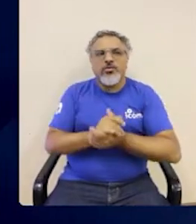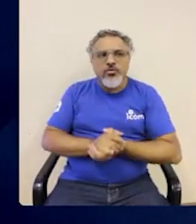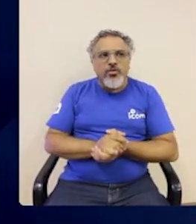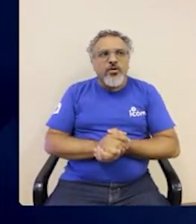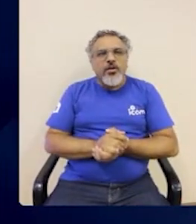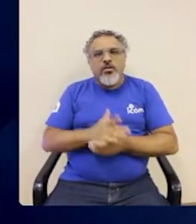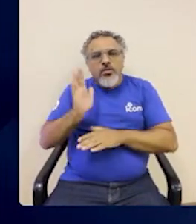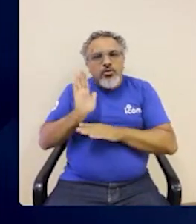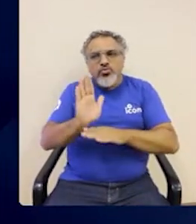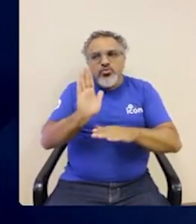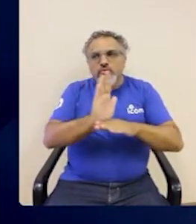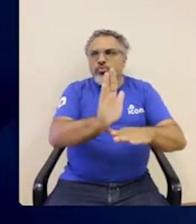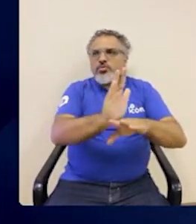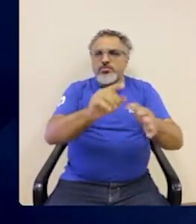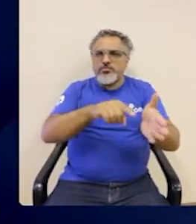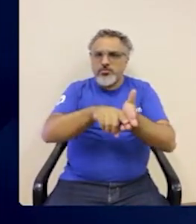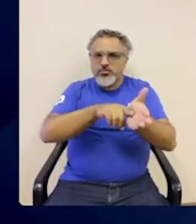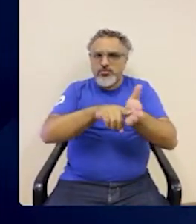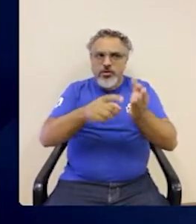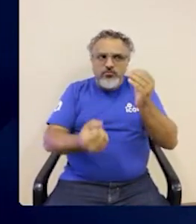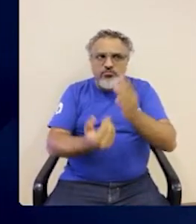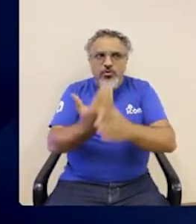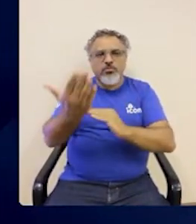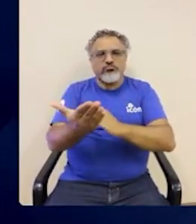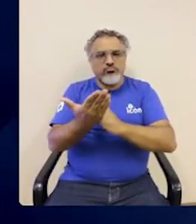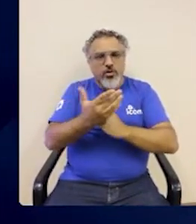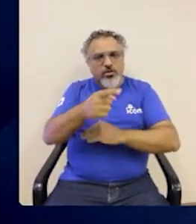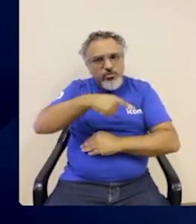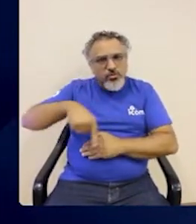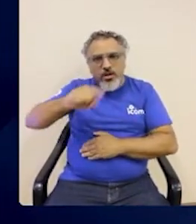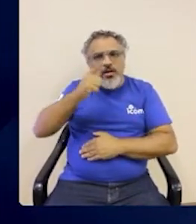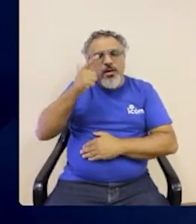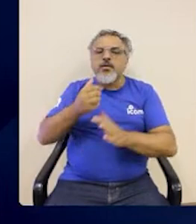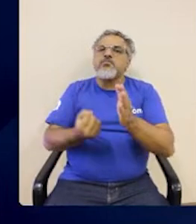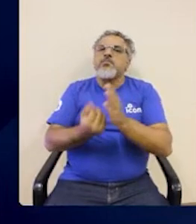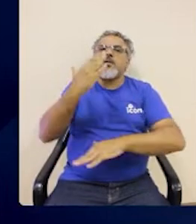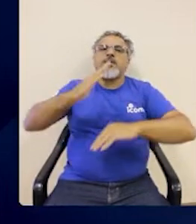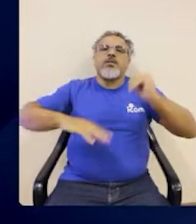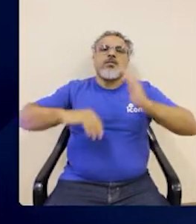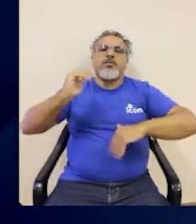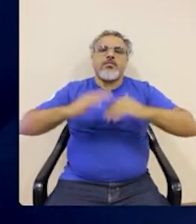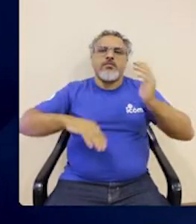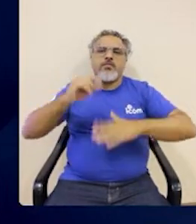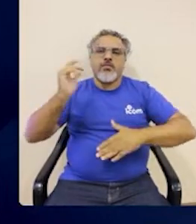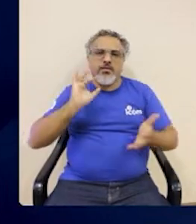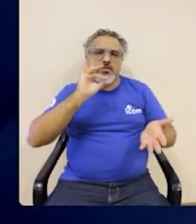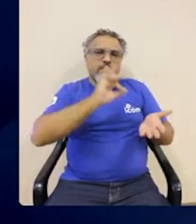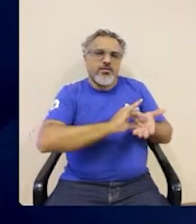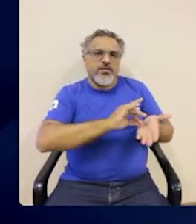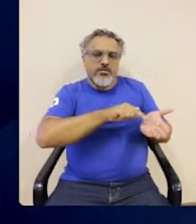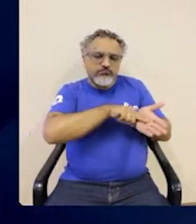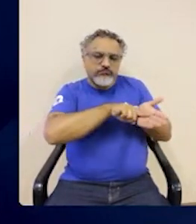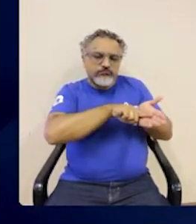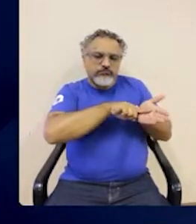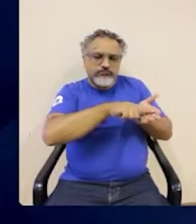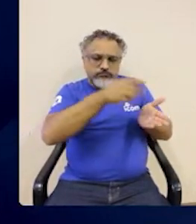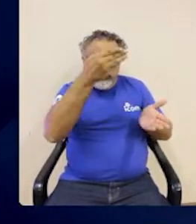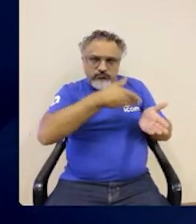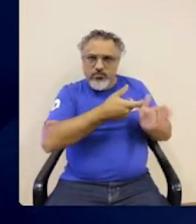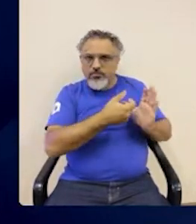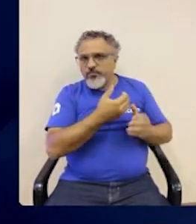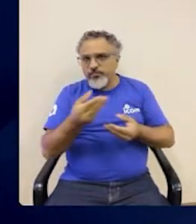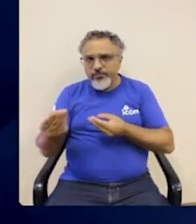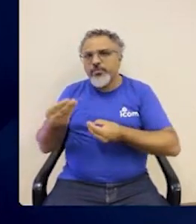alguns subsídios que a análise da implantação pode nos trazer na implantação dessa prática baseada em evidência. Bom,